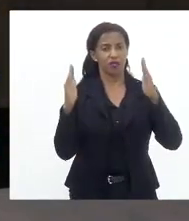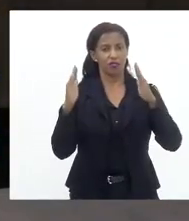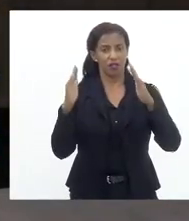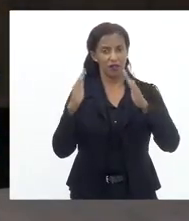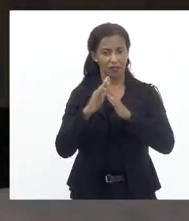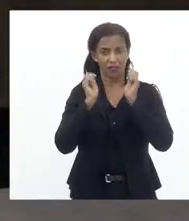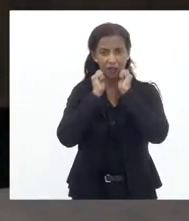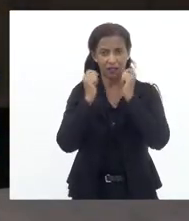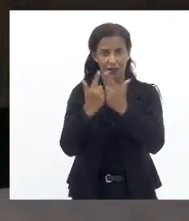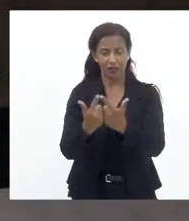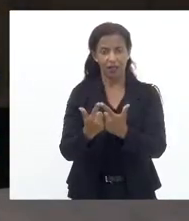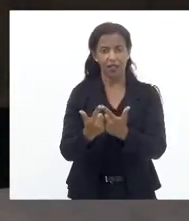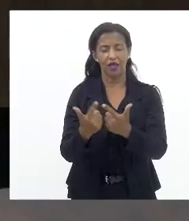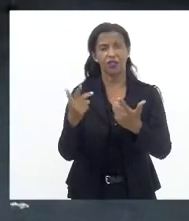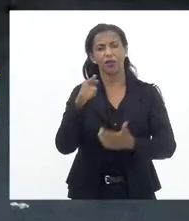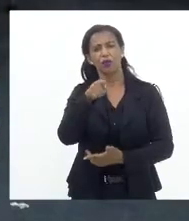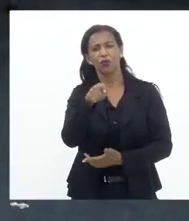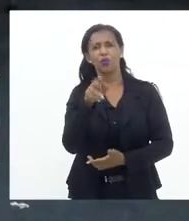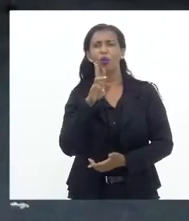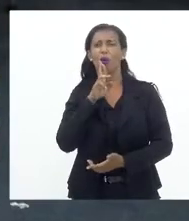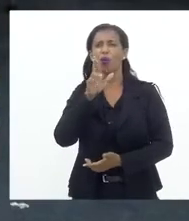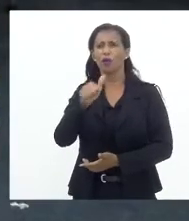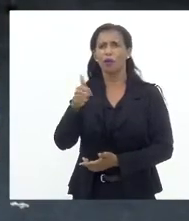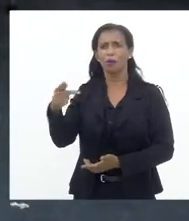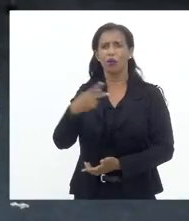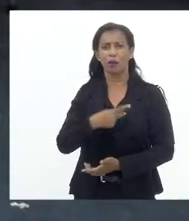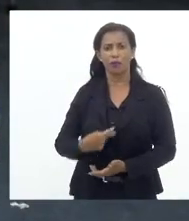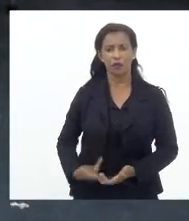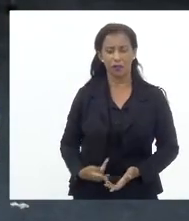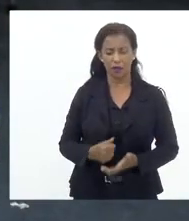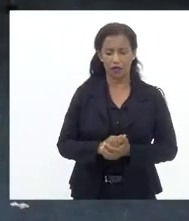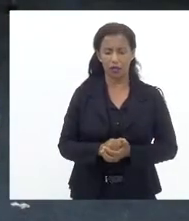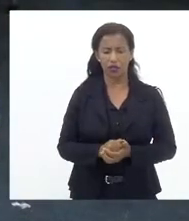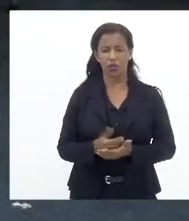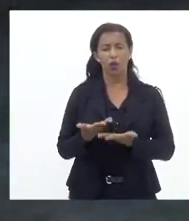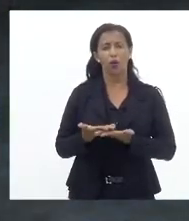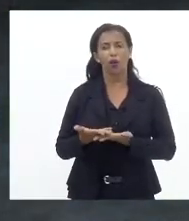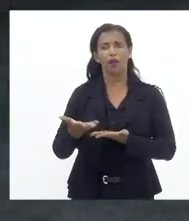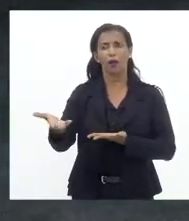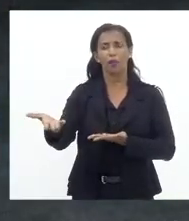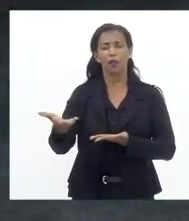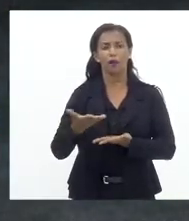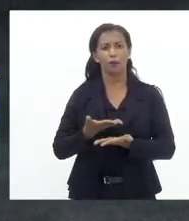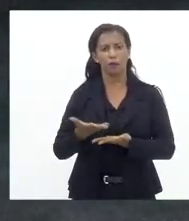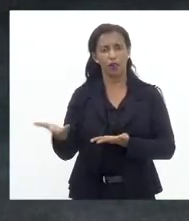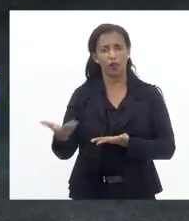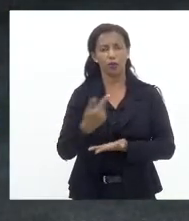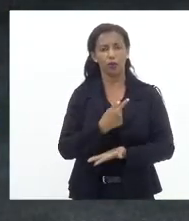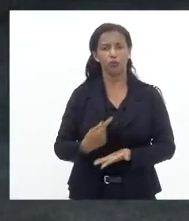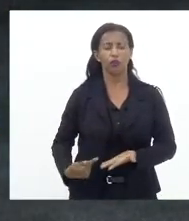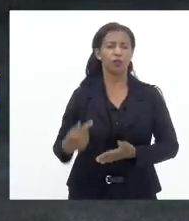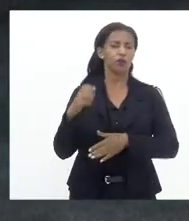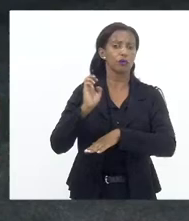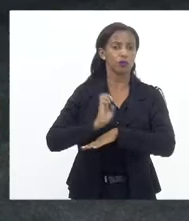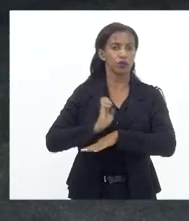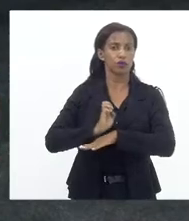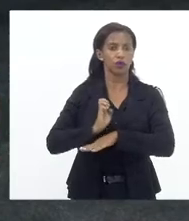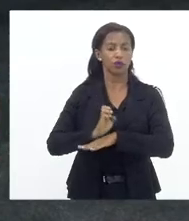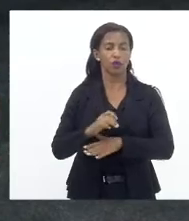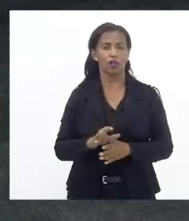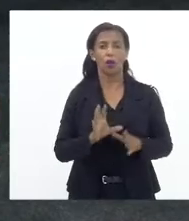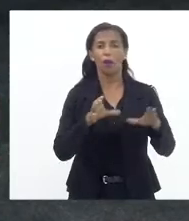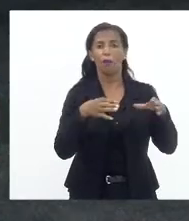Rodrigo a pessoa que é presidente da Comissão de servidores públicos o encaminhamento por parte do Governo do Estado